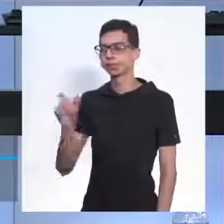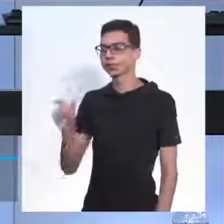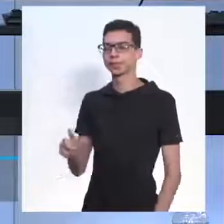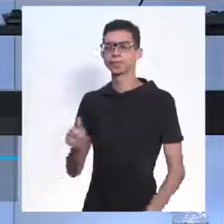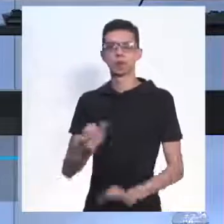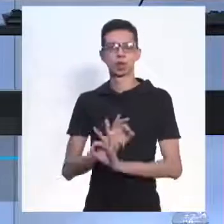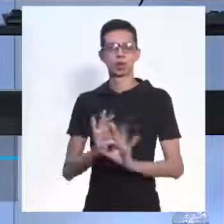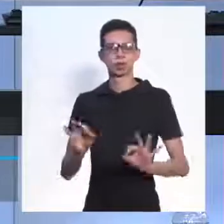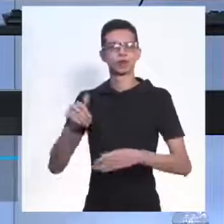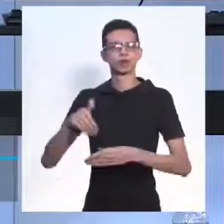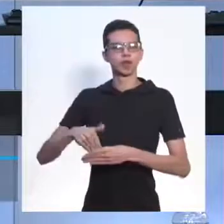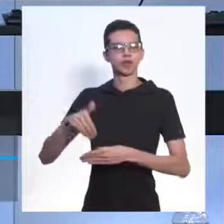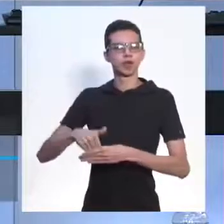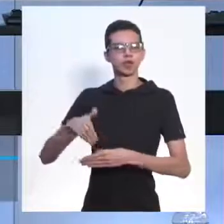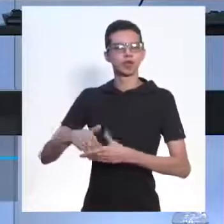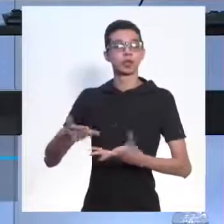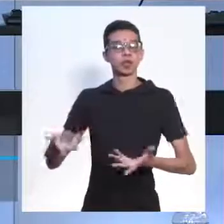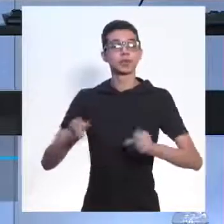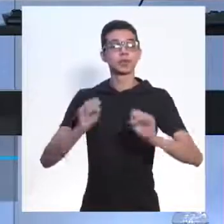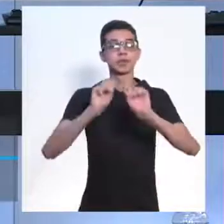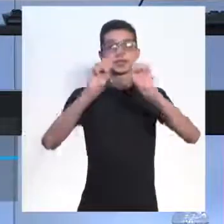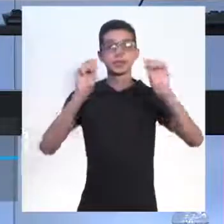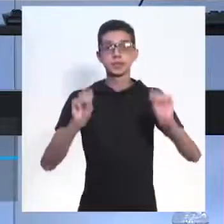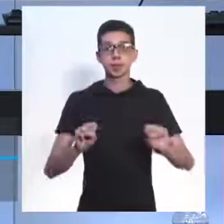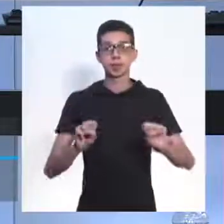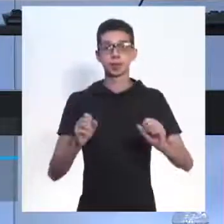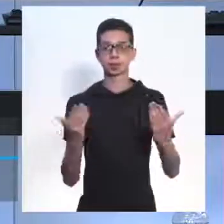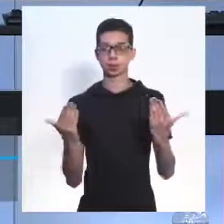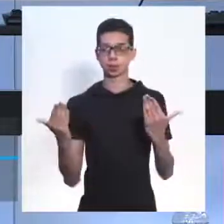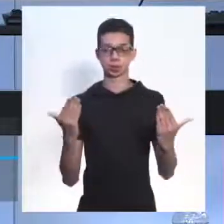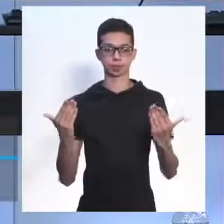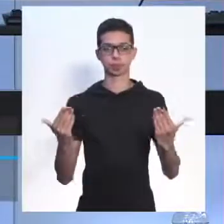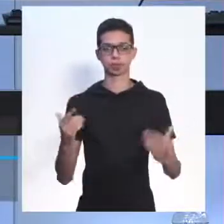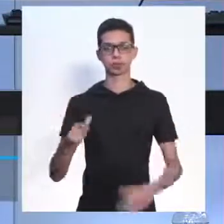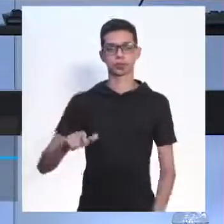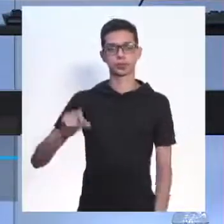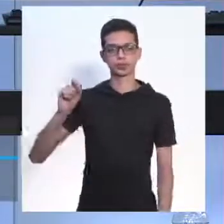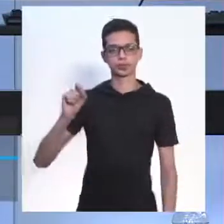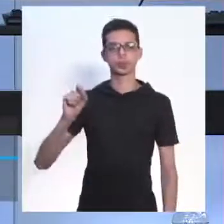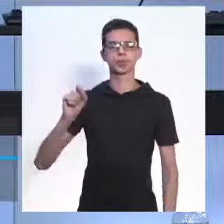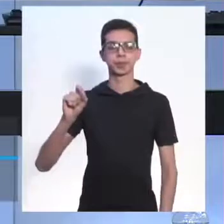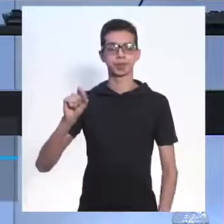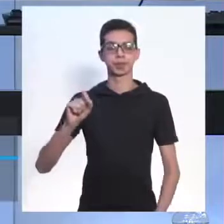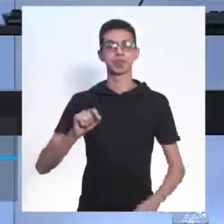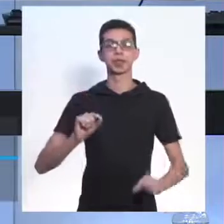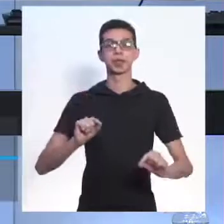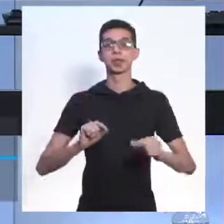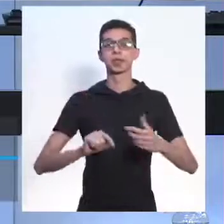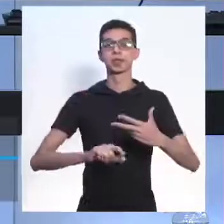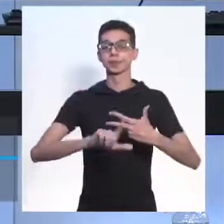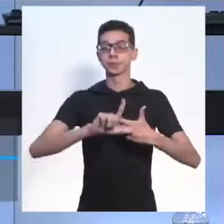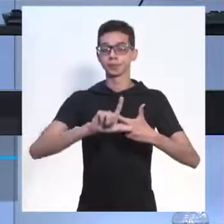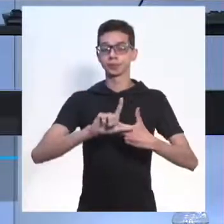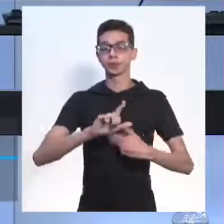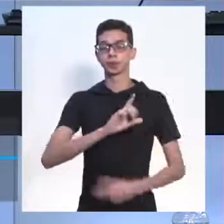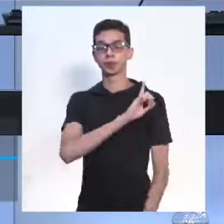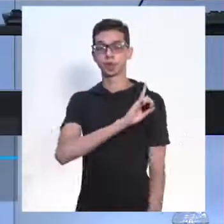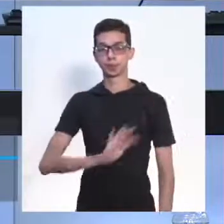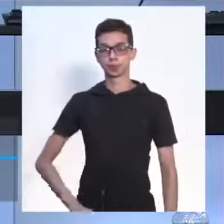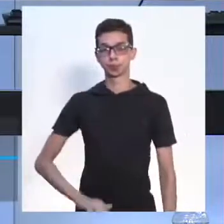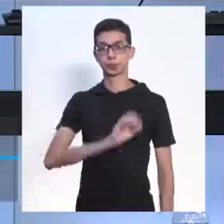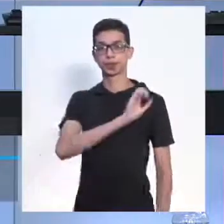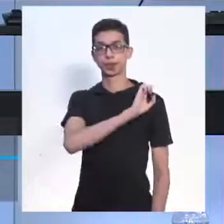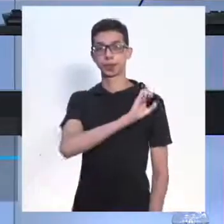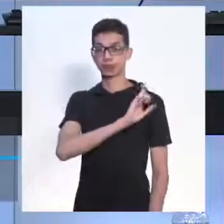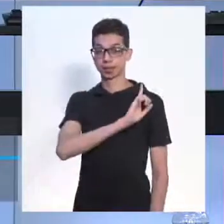que recebeu muitos votos no sistema proporcional para eleger o poder legislativo Deputado Estadual Federal e vereadores